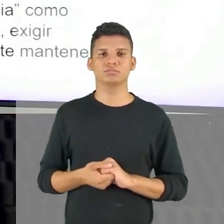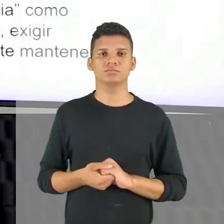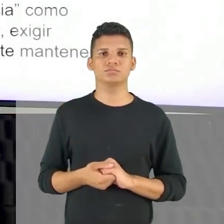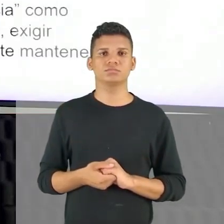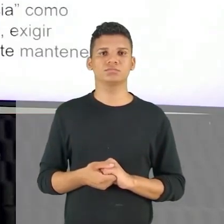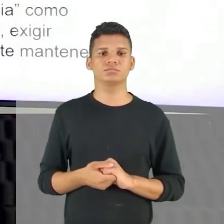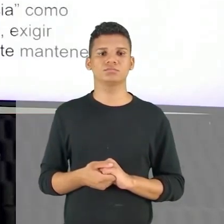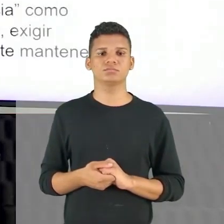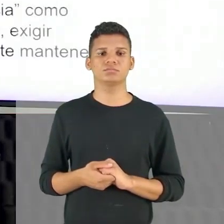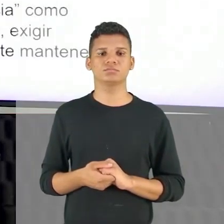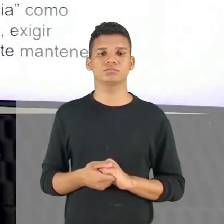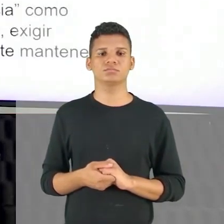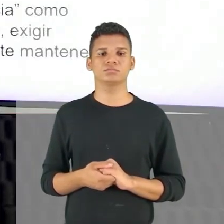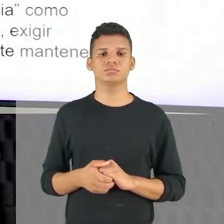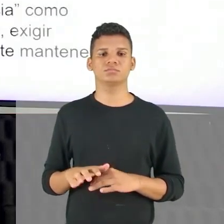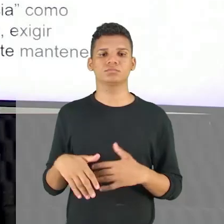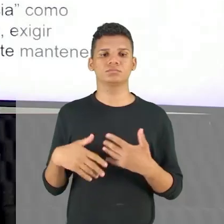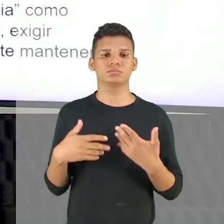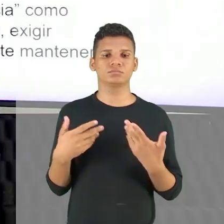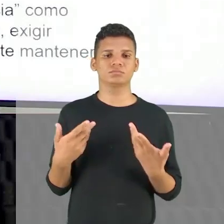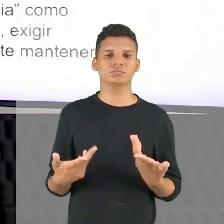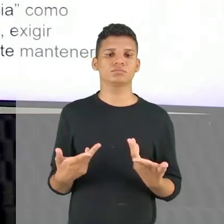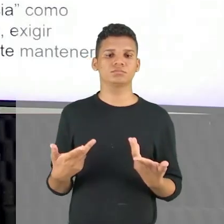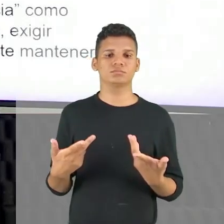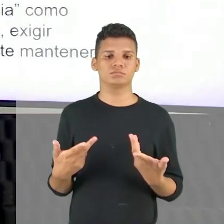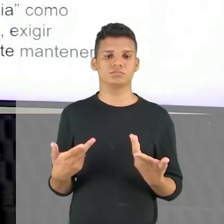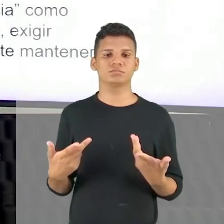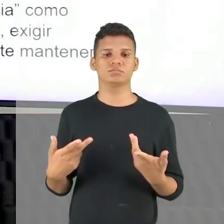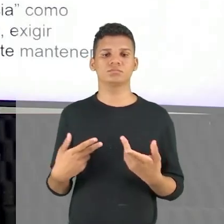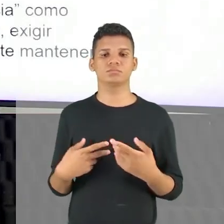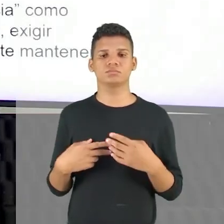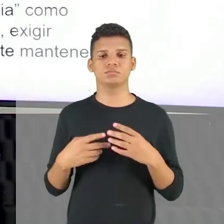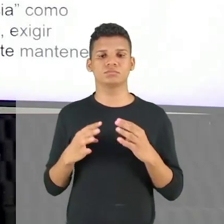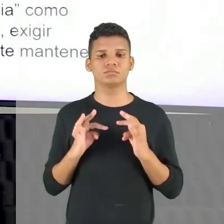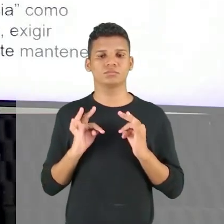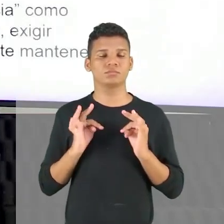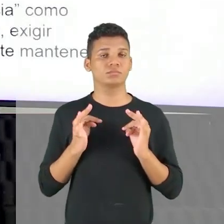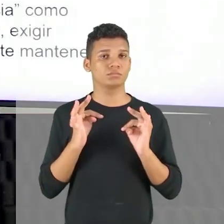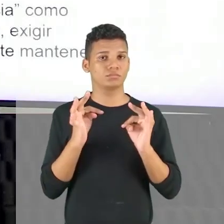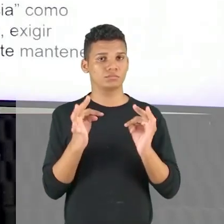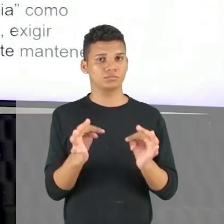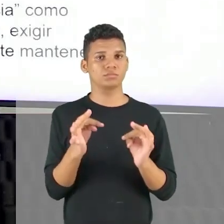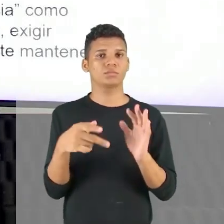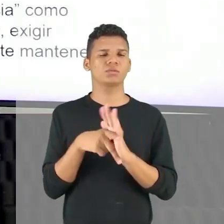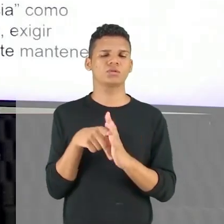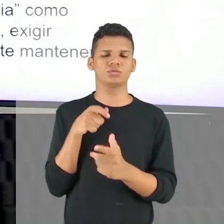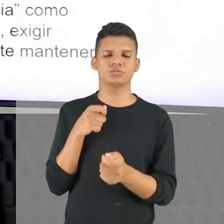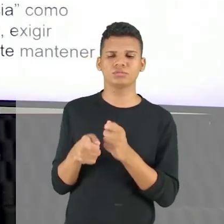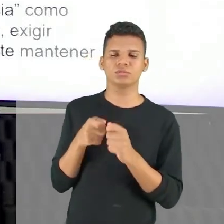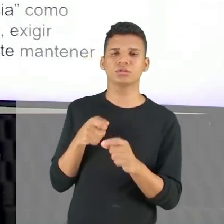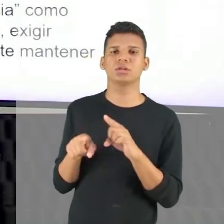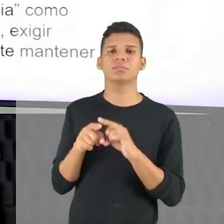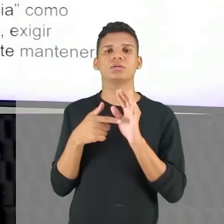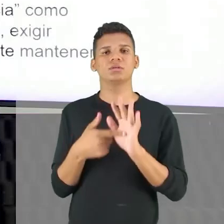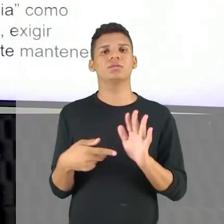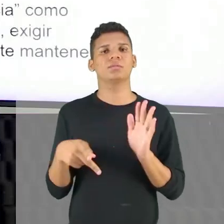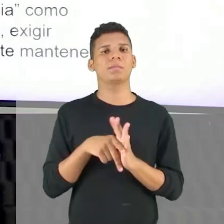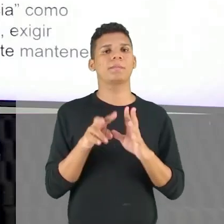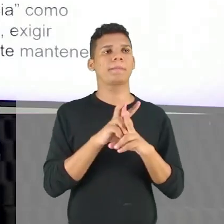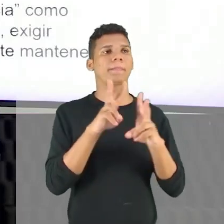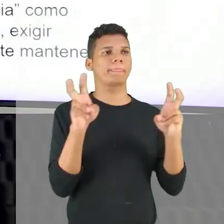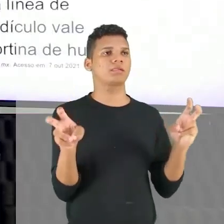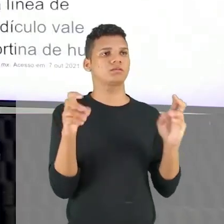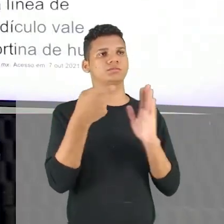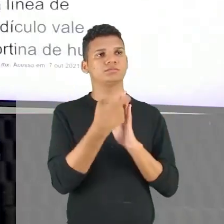Bom, técnicas de manipulação e o resultado. Então, técnicas de manipulação e o resultado é o título do nosso